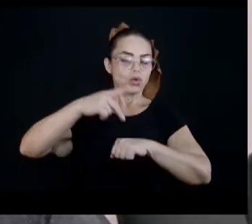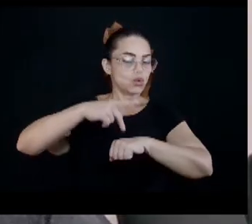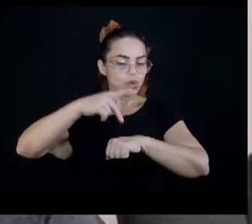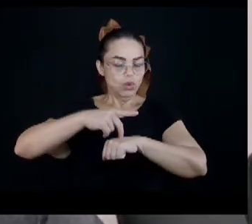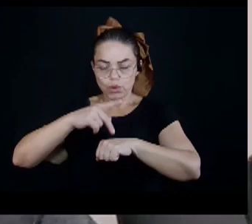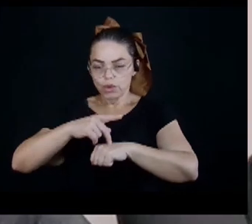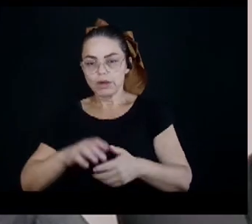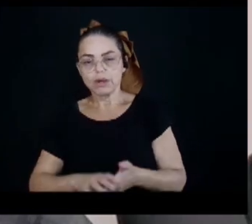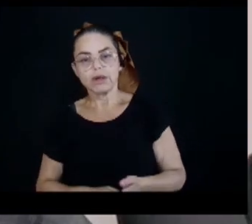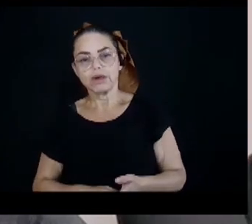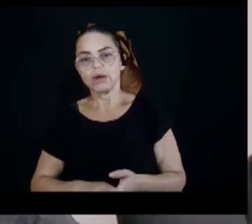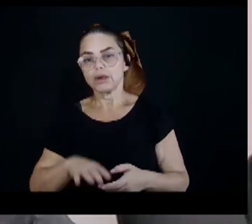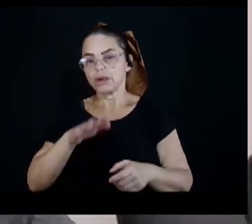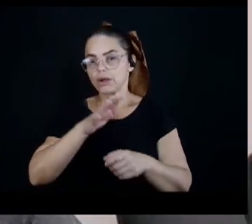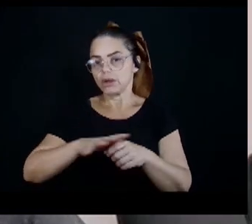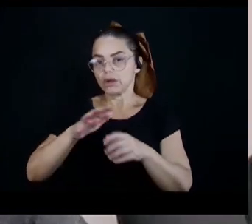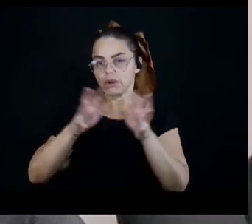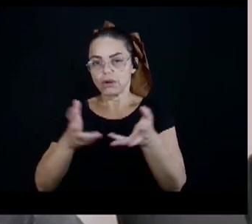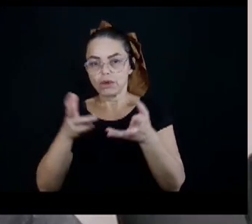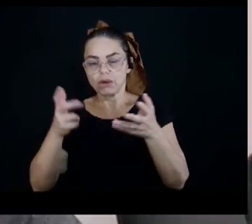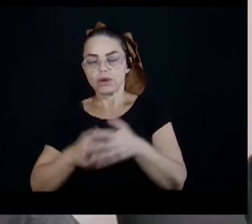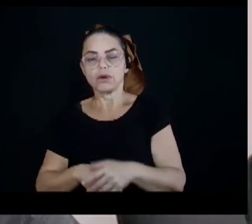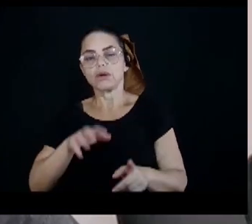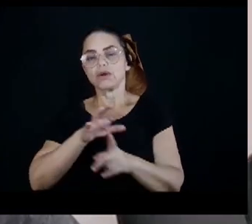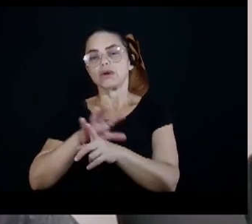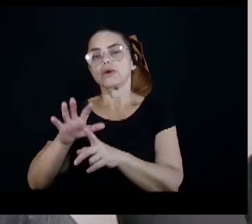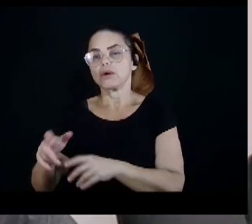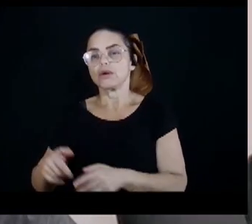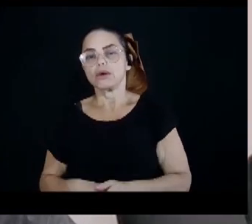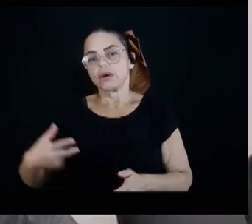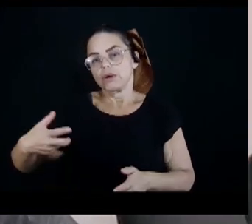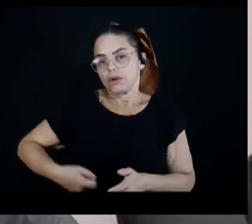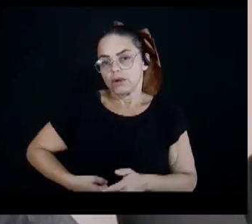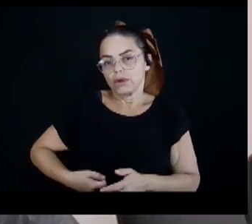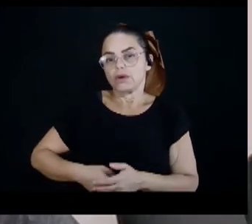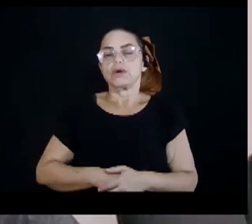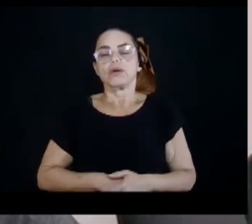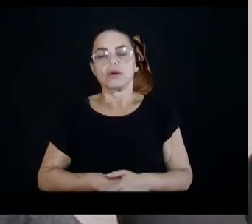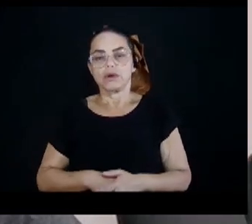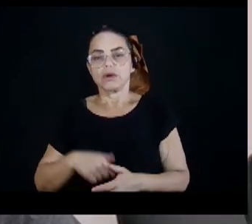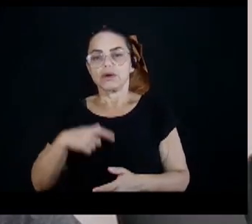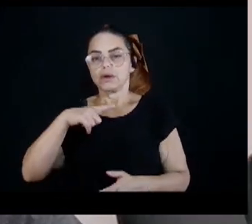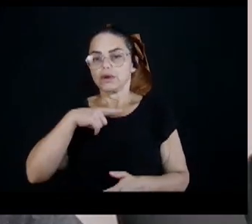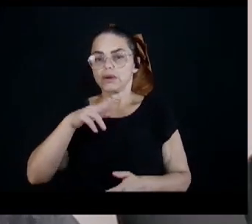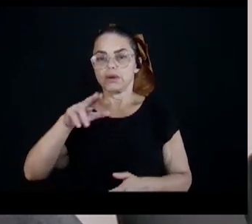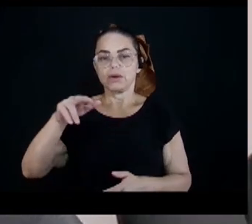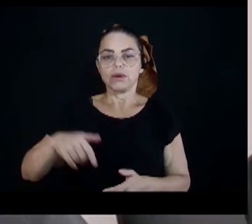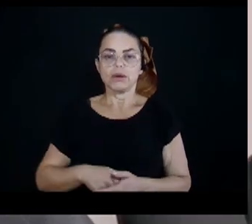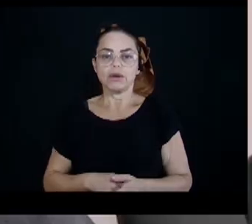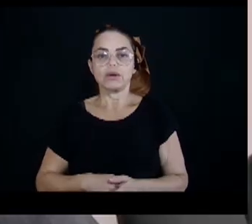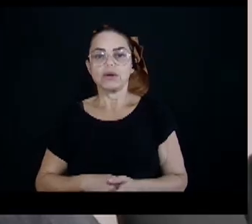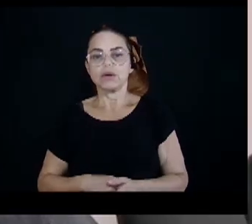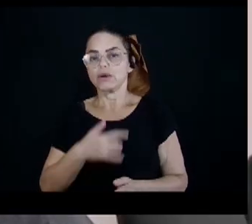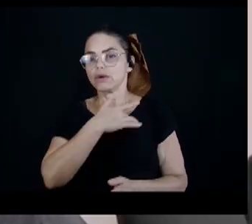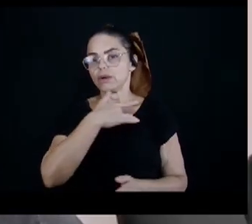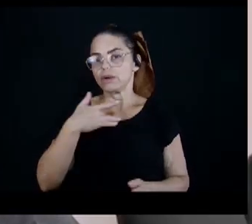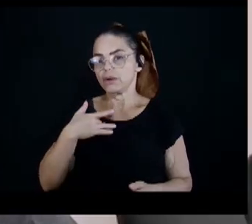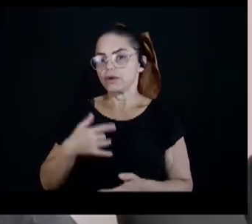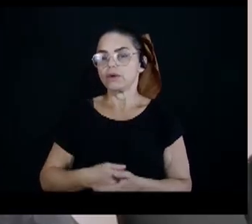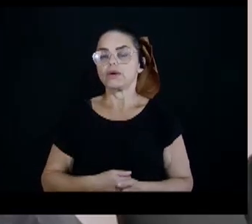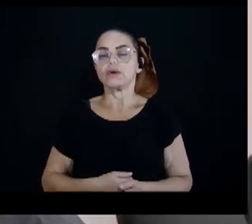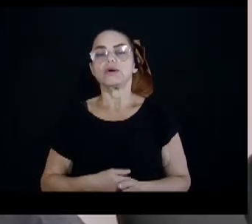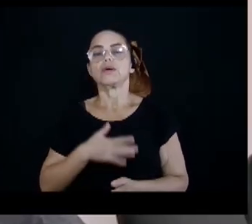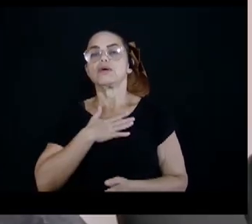impacto do medicamento e desse novo estilo de vida. Né? Eu acho que a gente nunca teve um estilo de vida tão saudável que tem agora, saudável entre aspas, né?